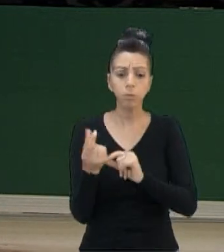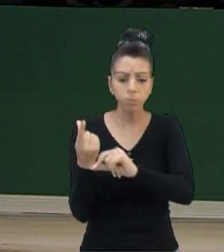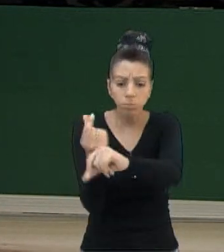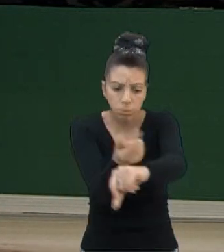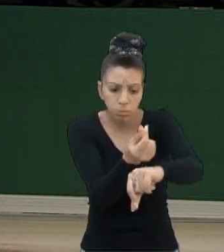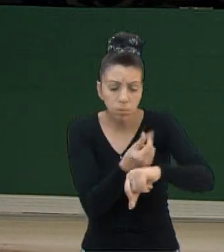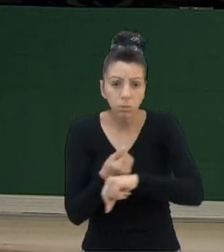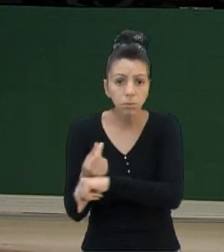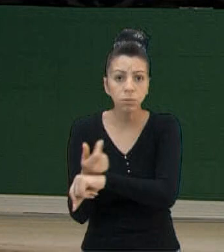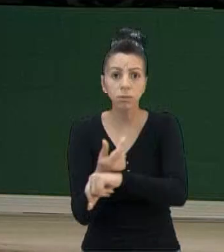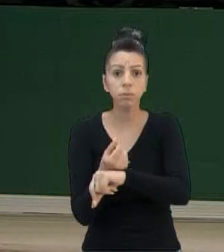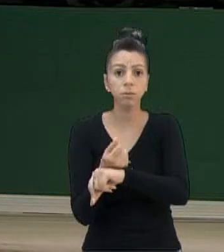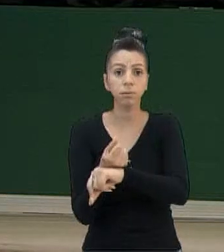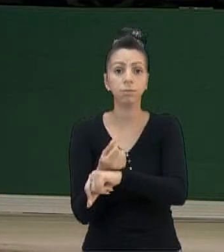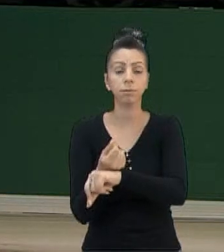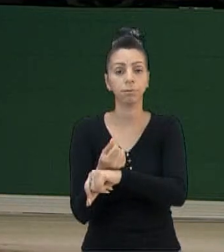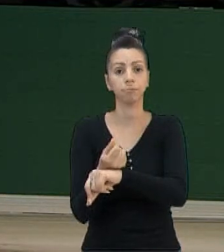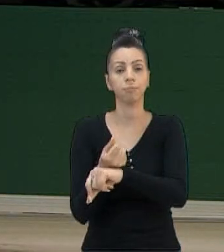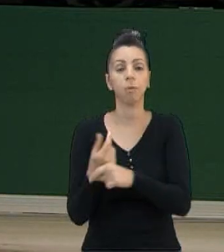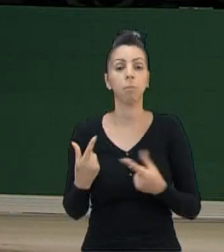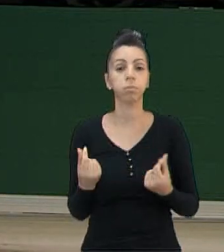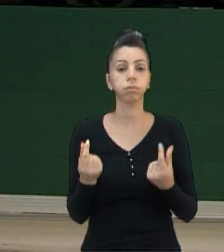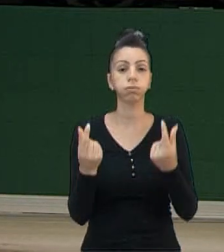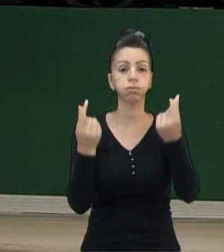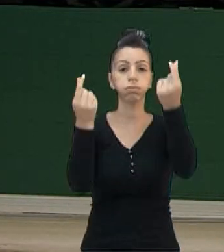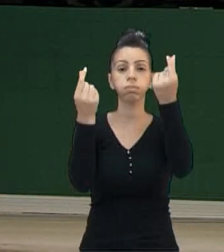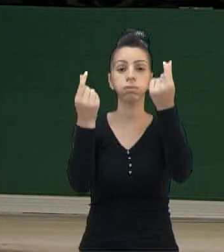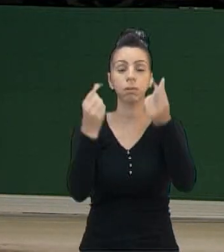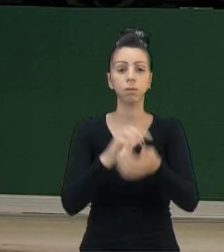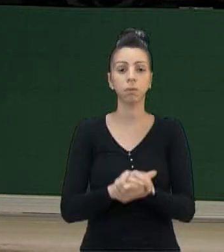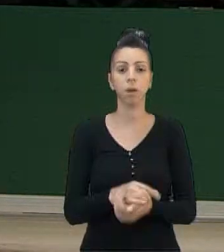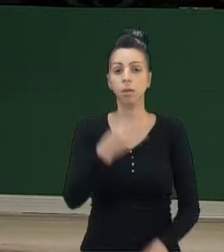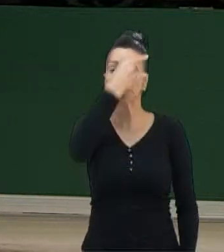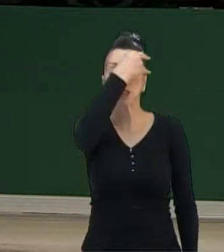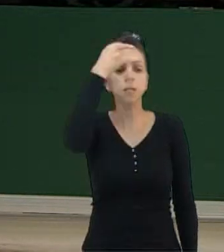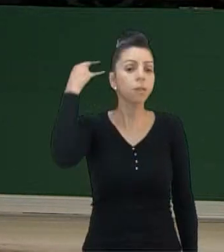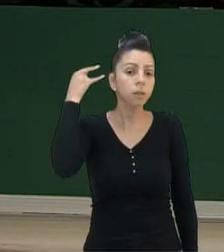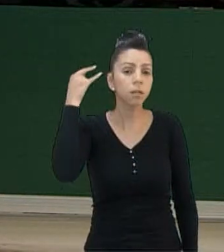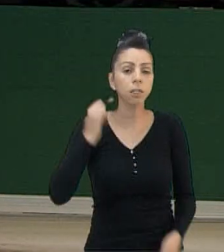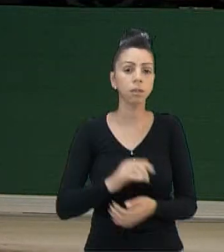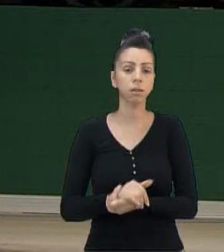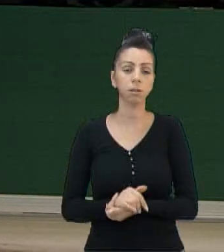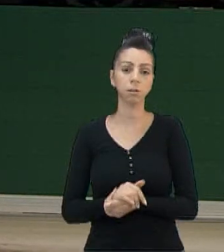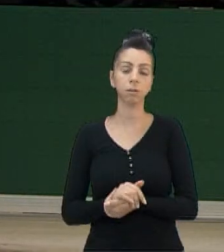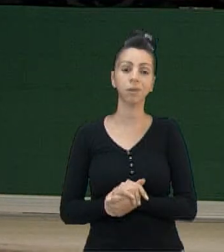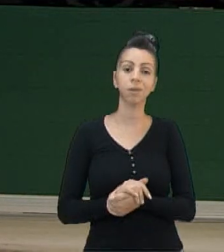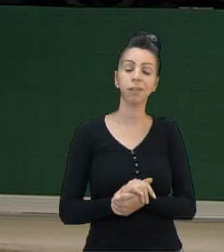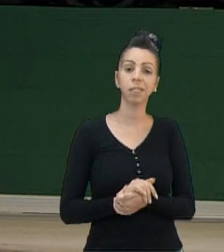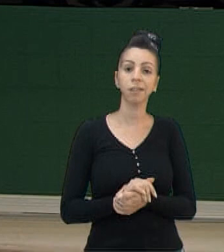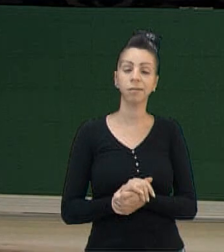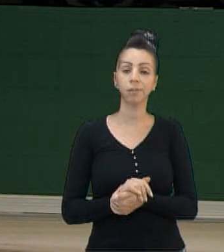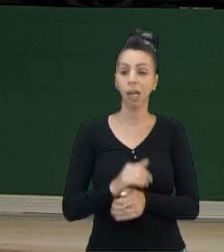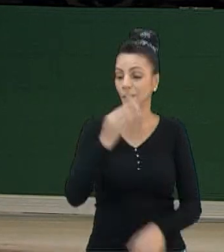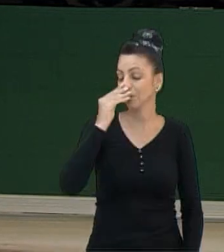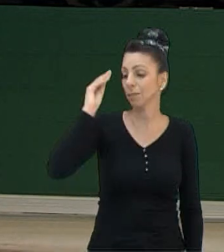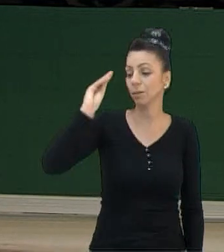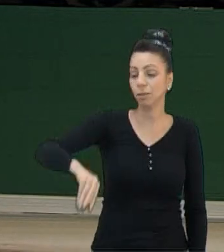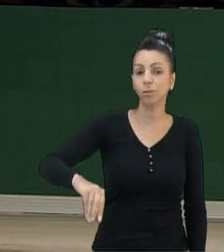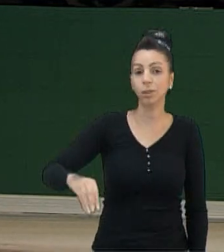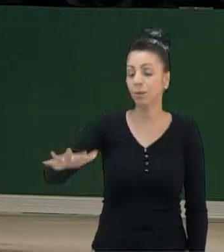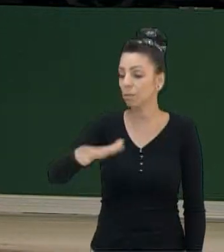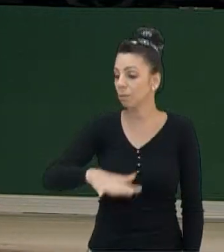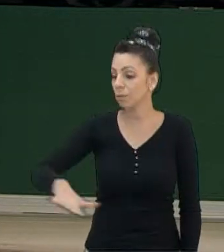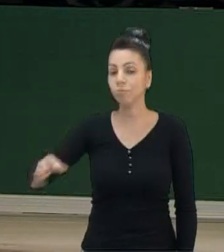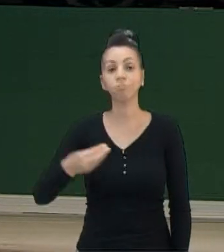para a fortuna, né? E esse descuidado com esse lugar mais simples da vida, né?